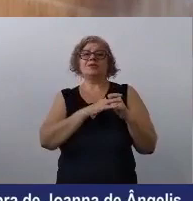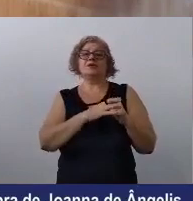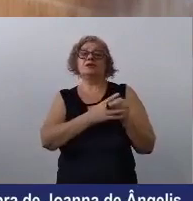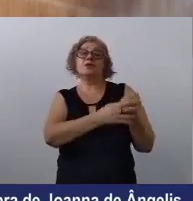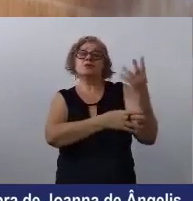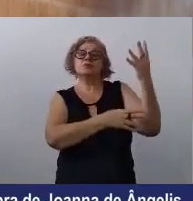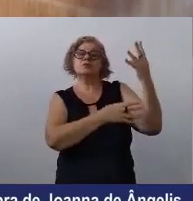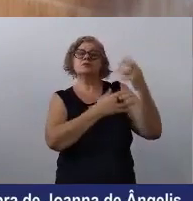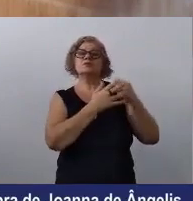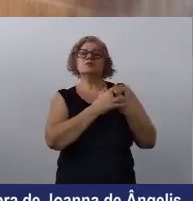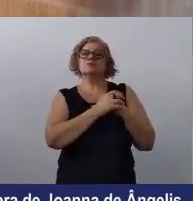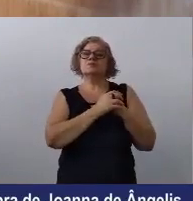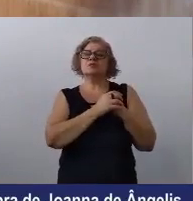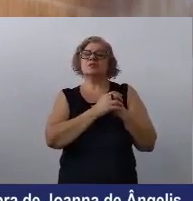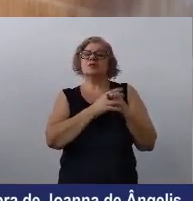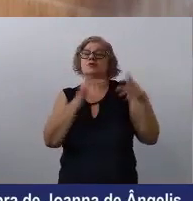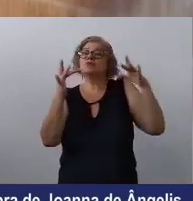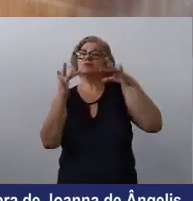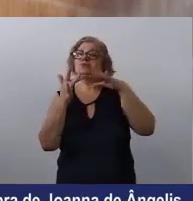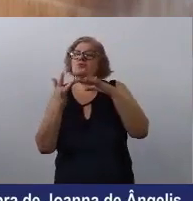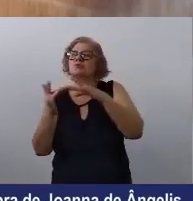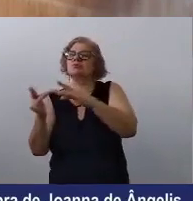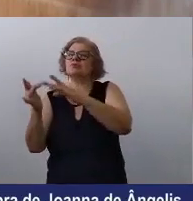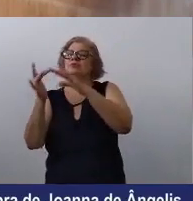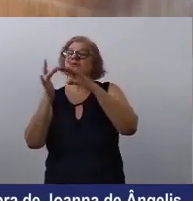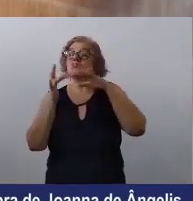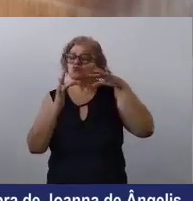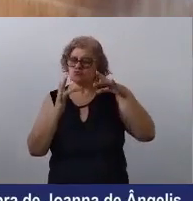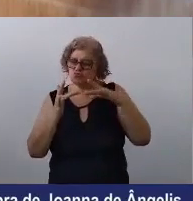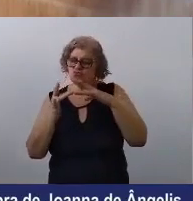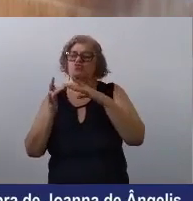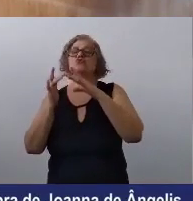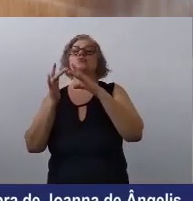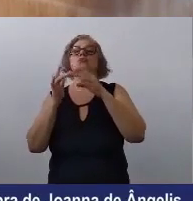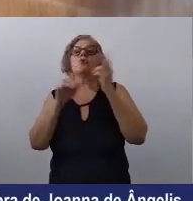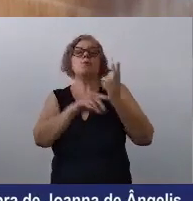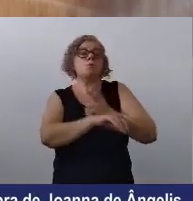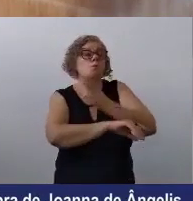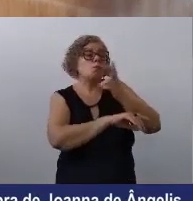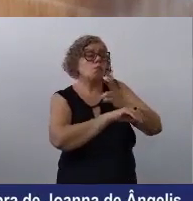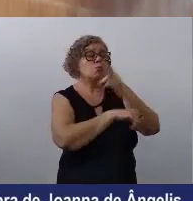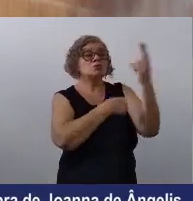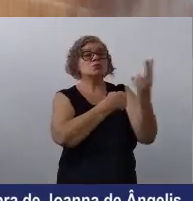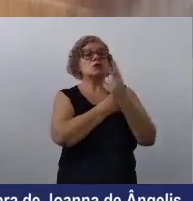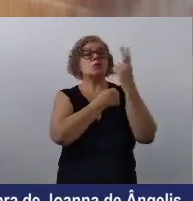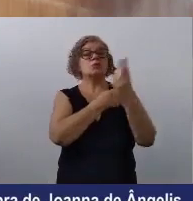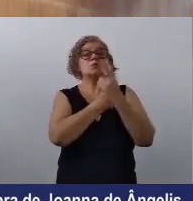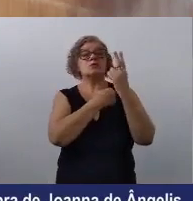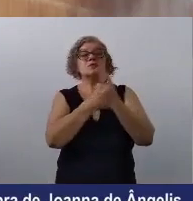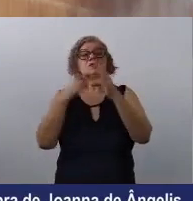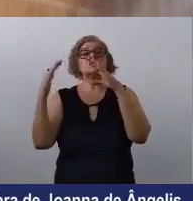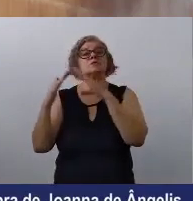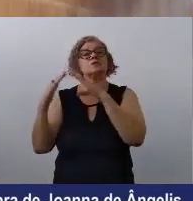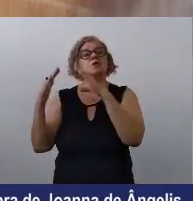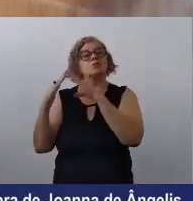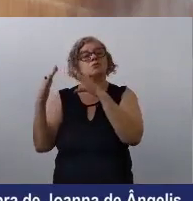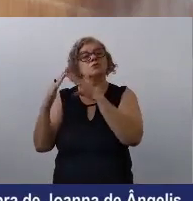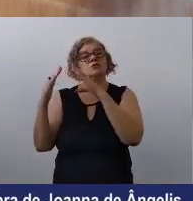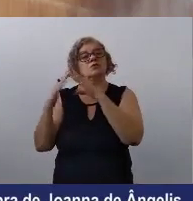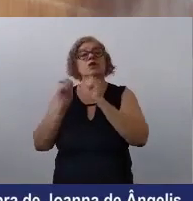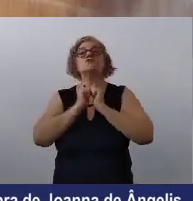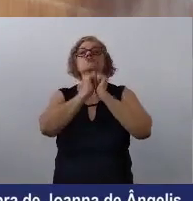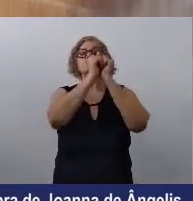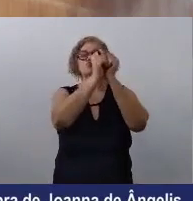ao espírito de conciliação, de concórdia, busca a proteção do teu lar junto